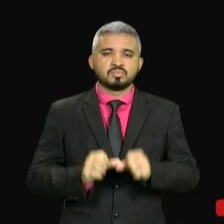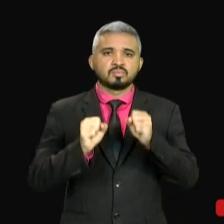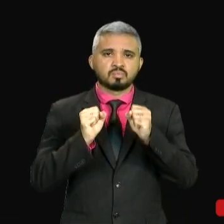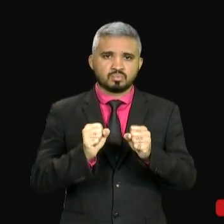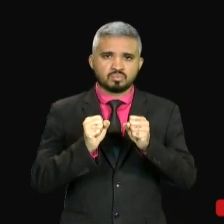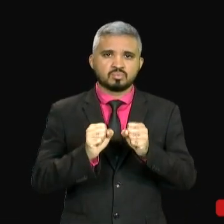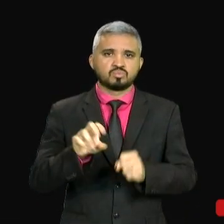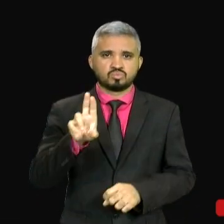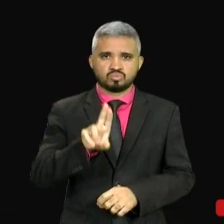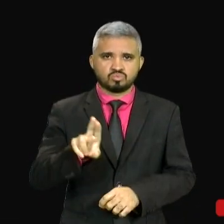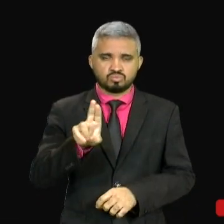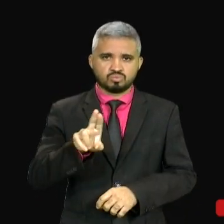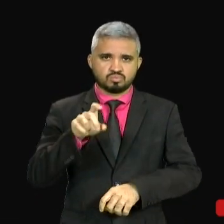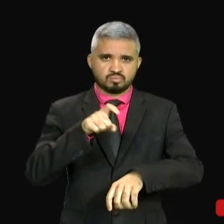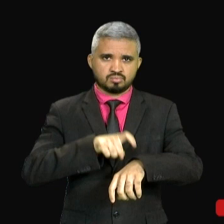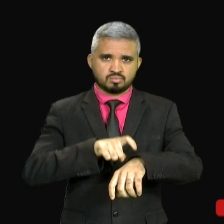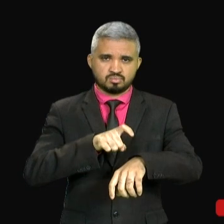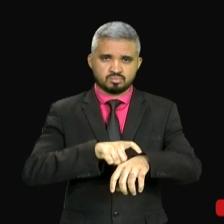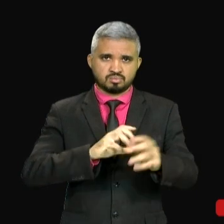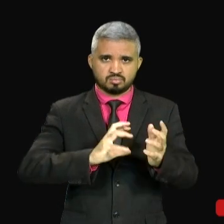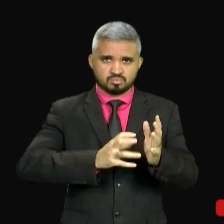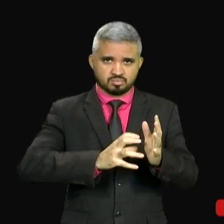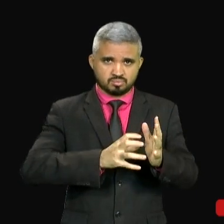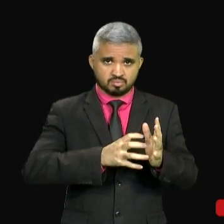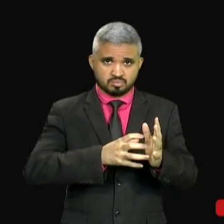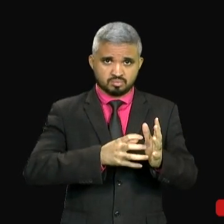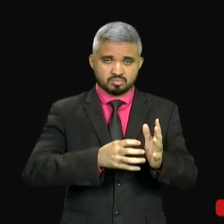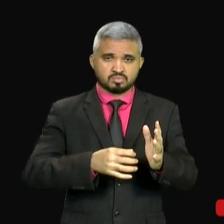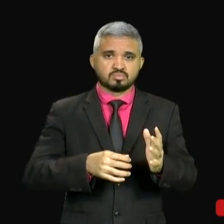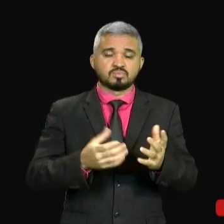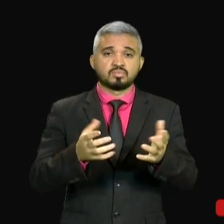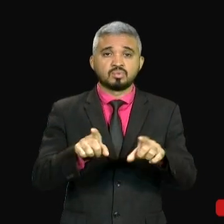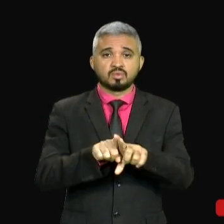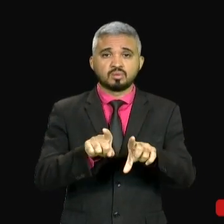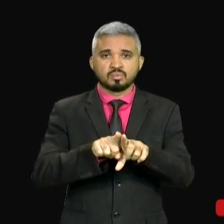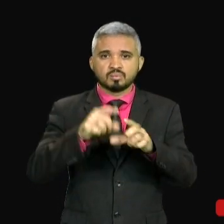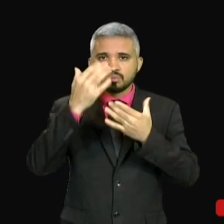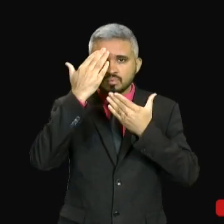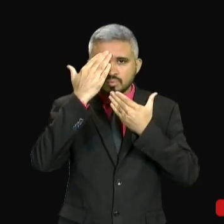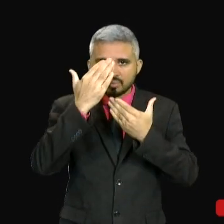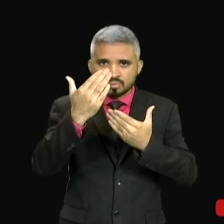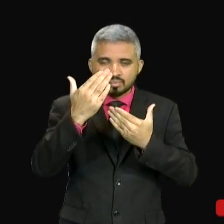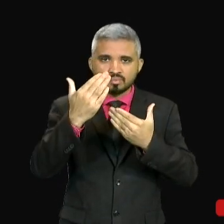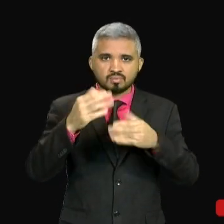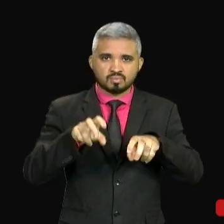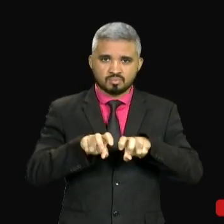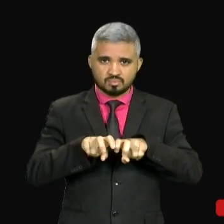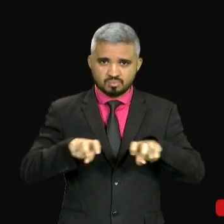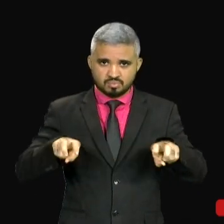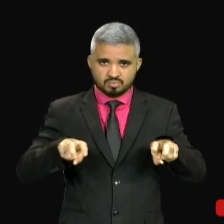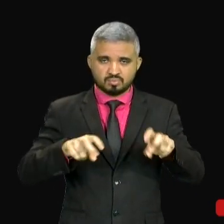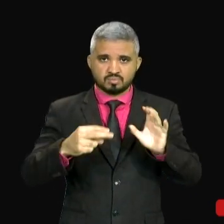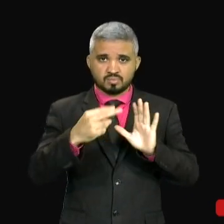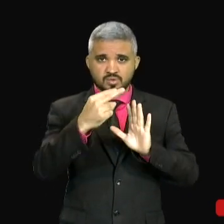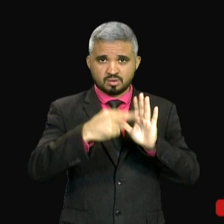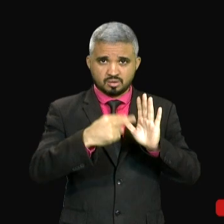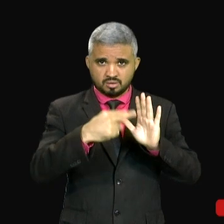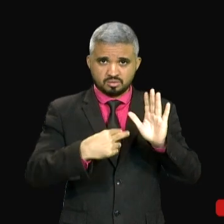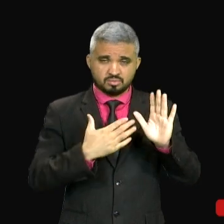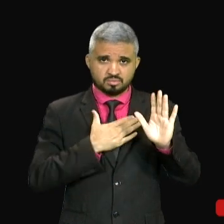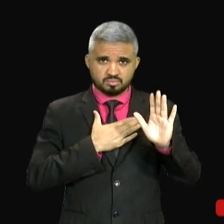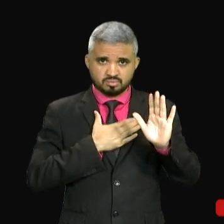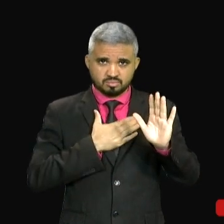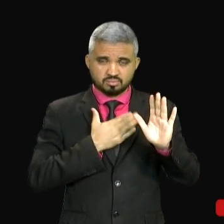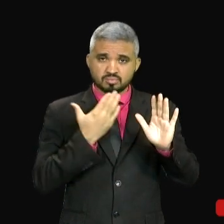partido, ao tempo que quero agradecer à mesa pela leitura do nosso requerimento de